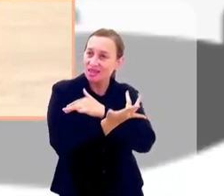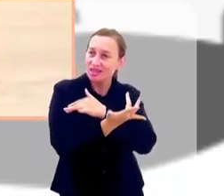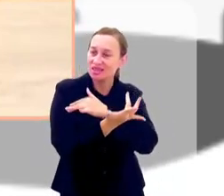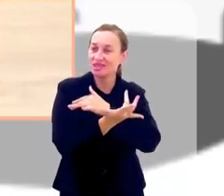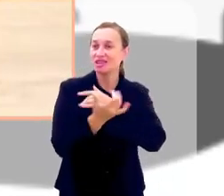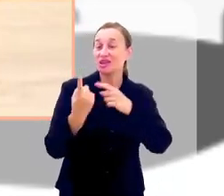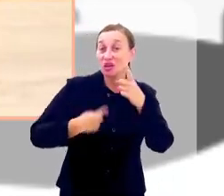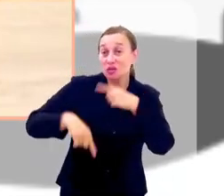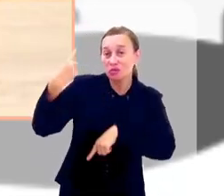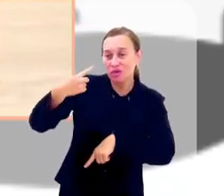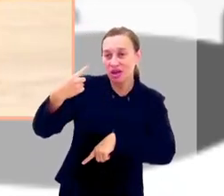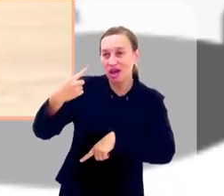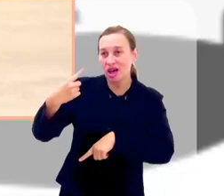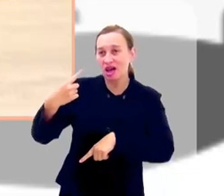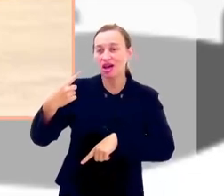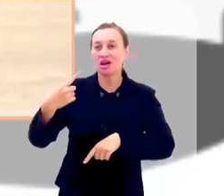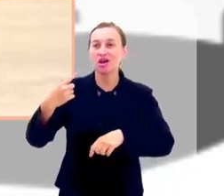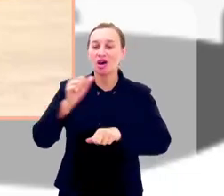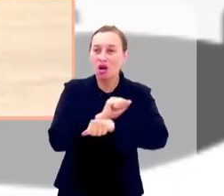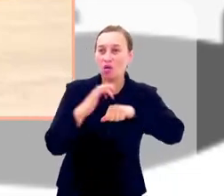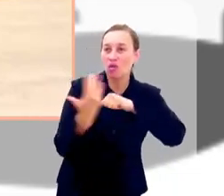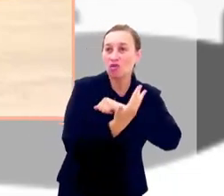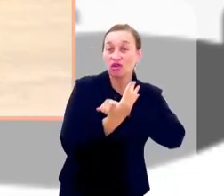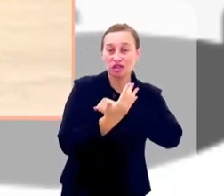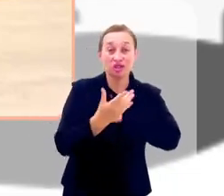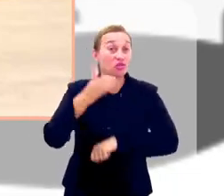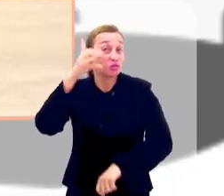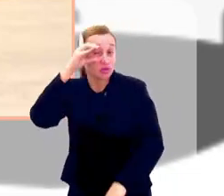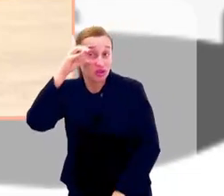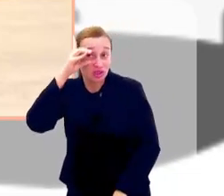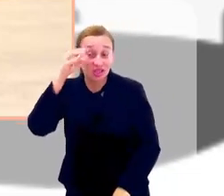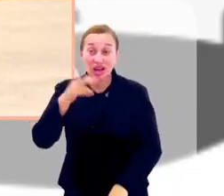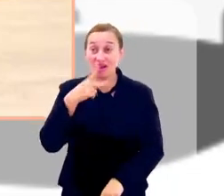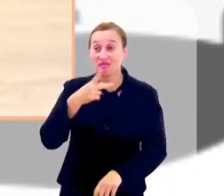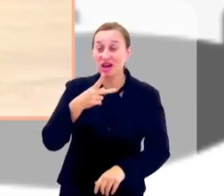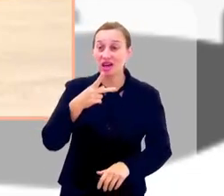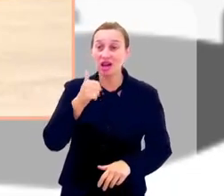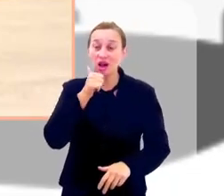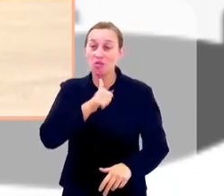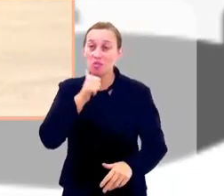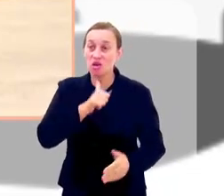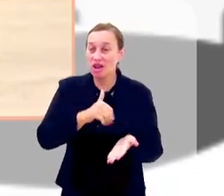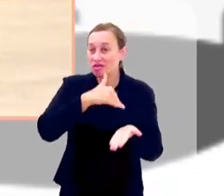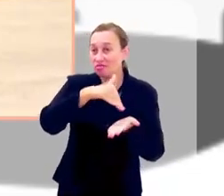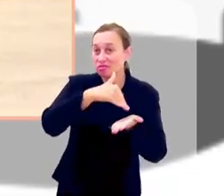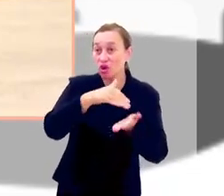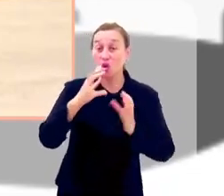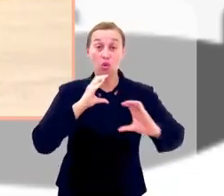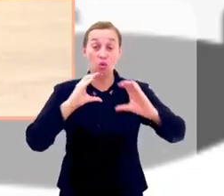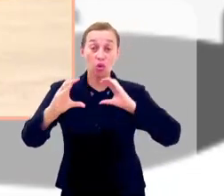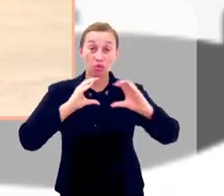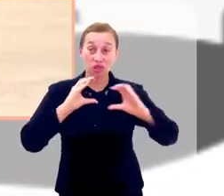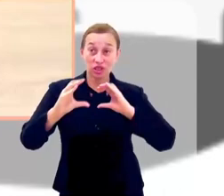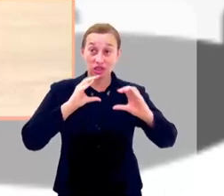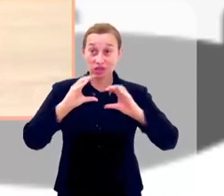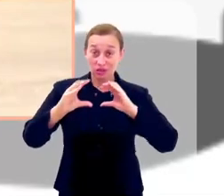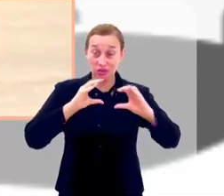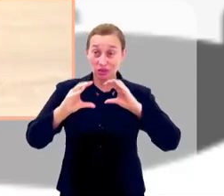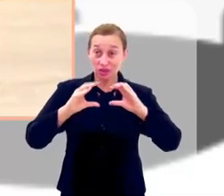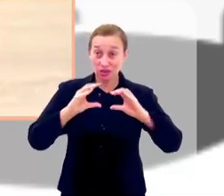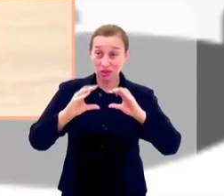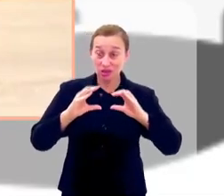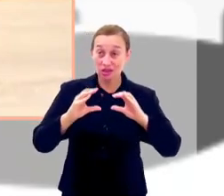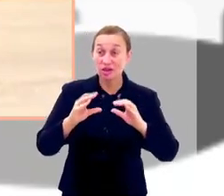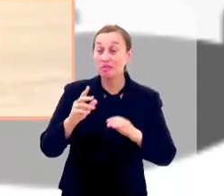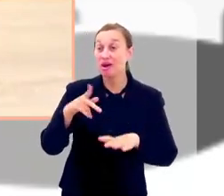prevenir ou superar a Covid. No Instagram, ela se define como executiva, comunicadora, mentora para falar